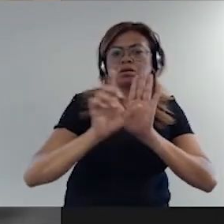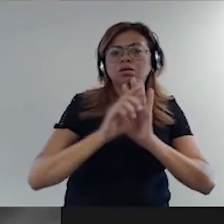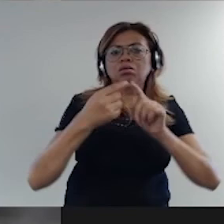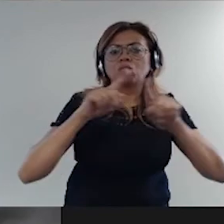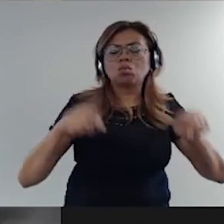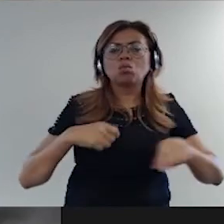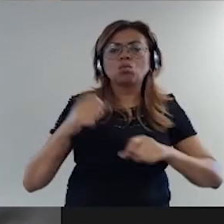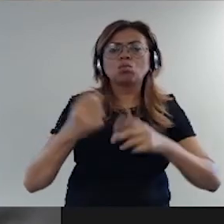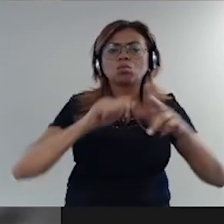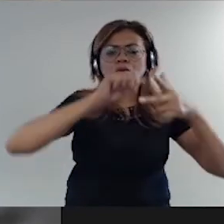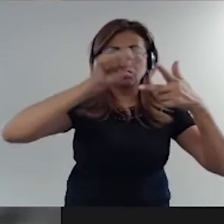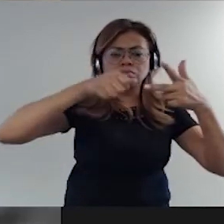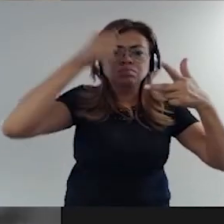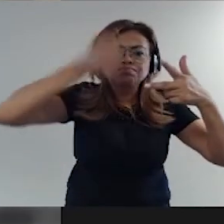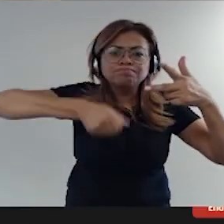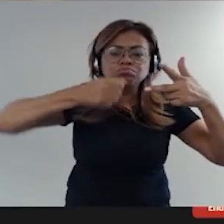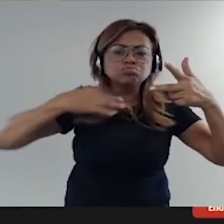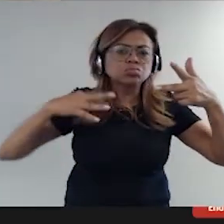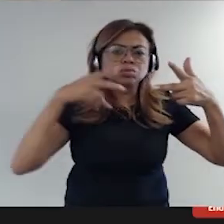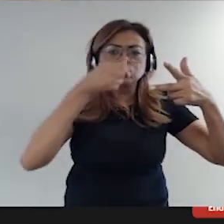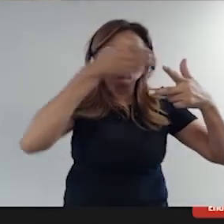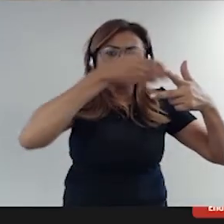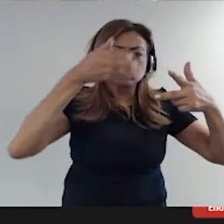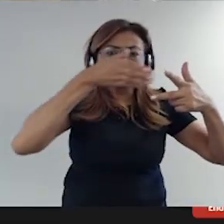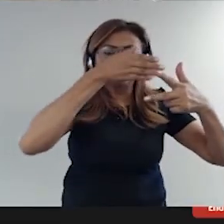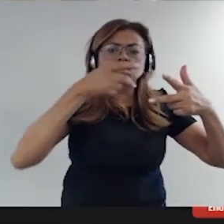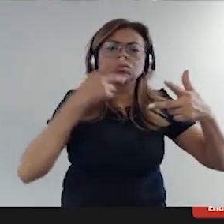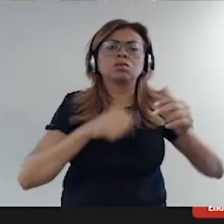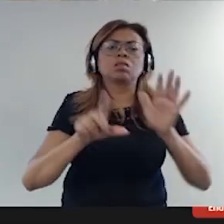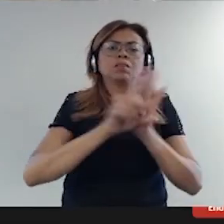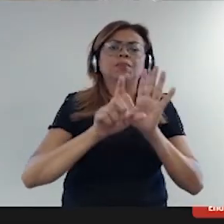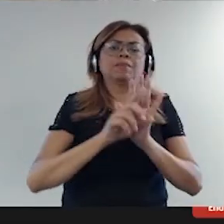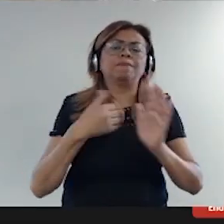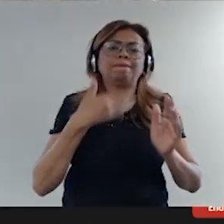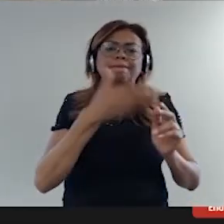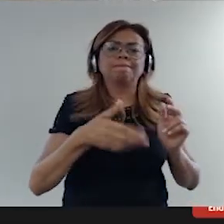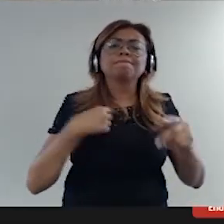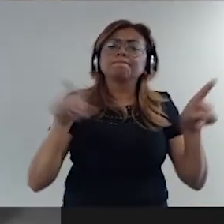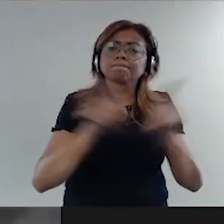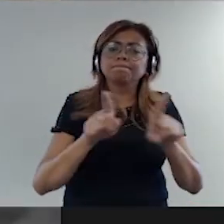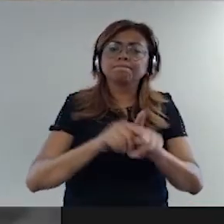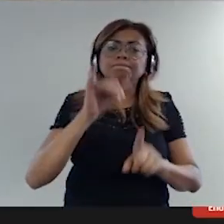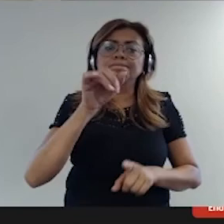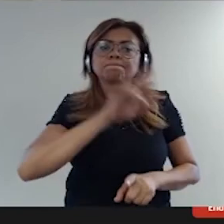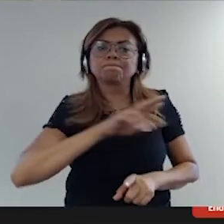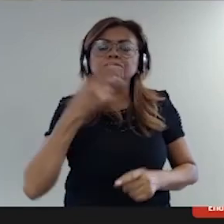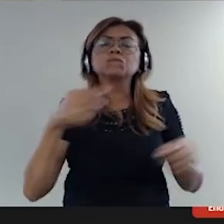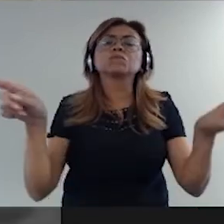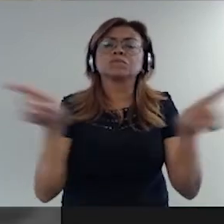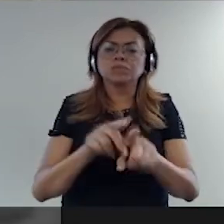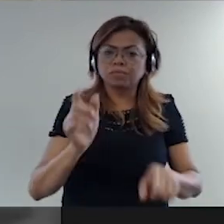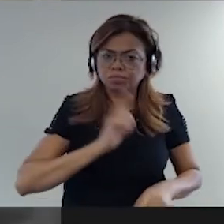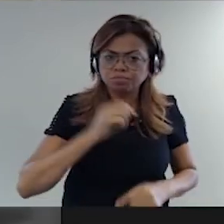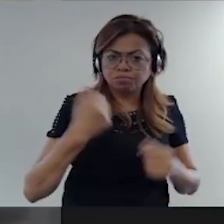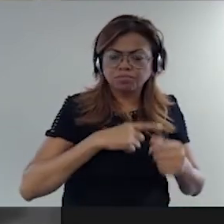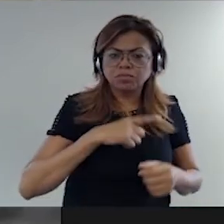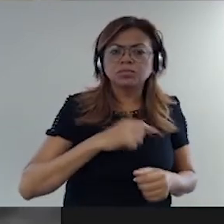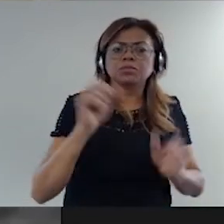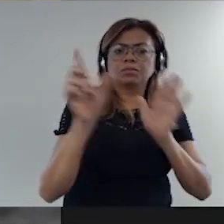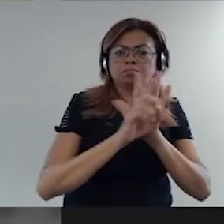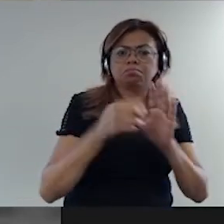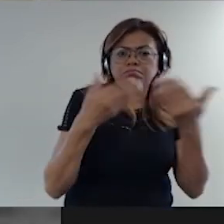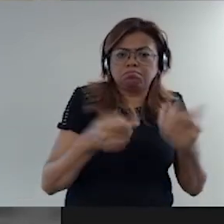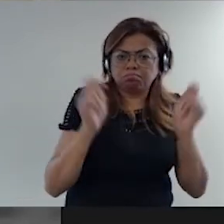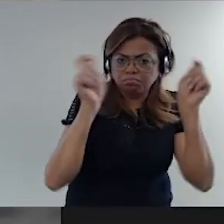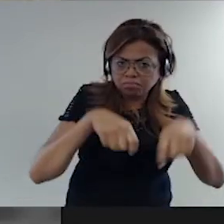resolveu legislar, o poder executivo resolveu legislar, a Receita Federal já resolveu legislar há muito tempo, e por